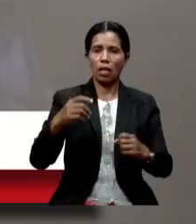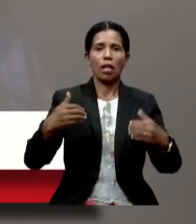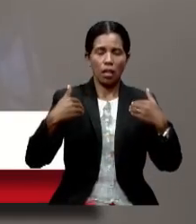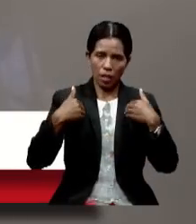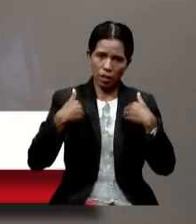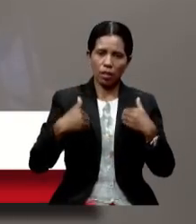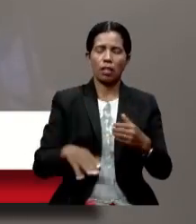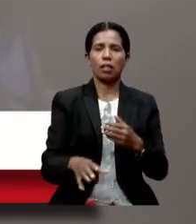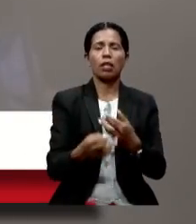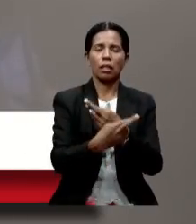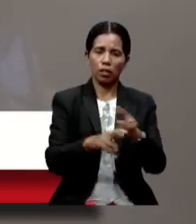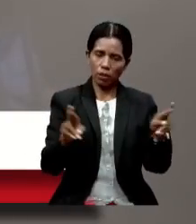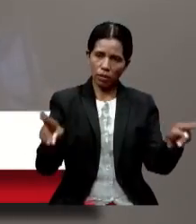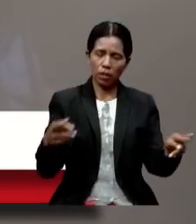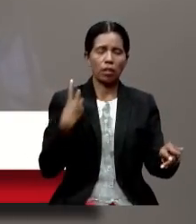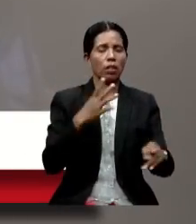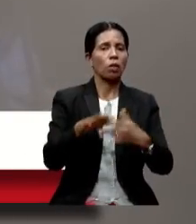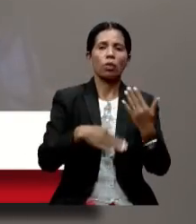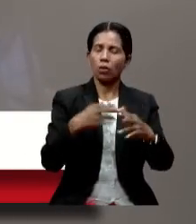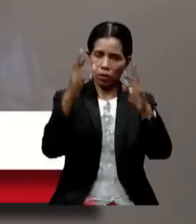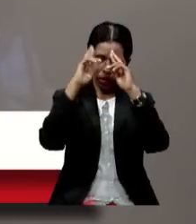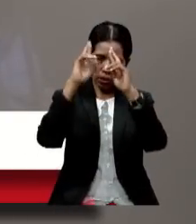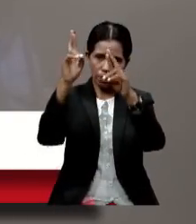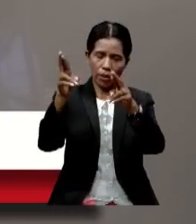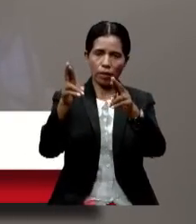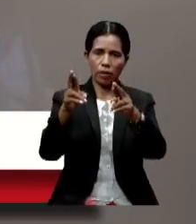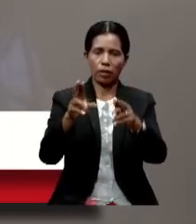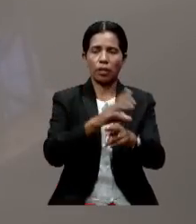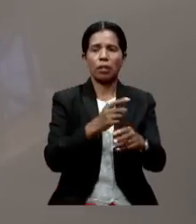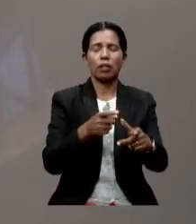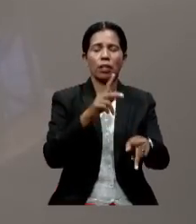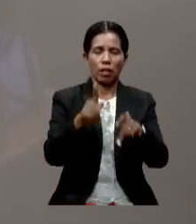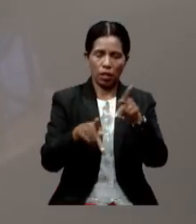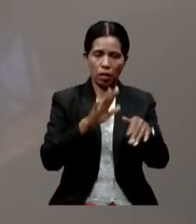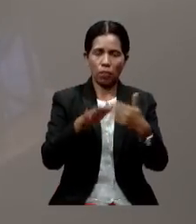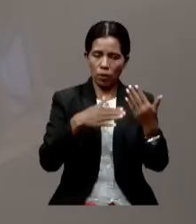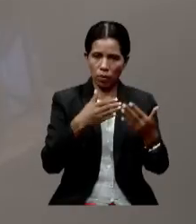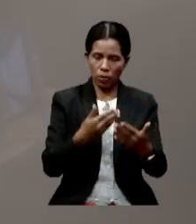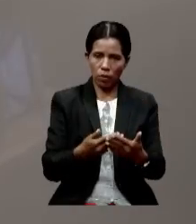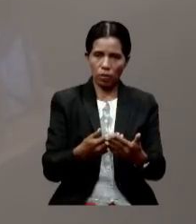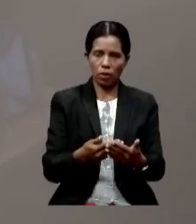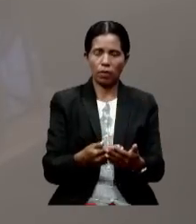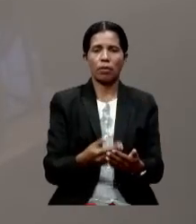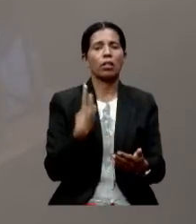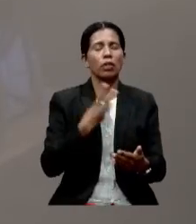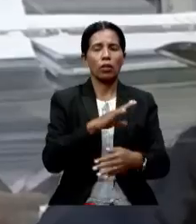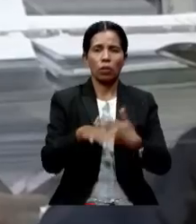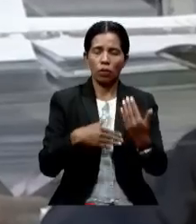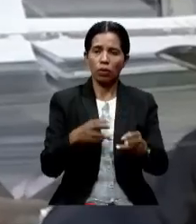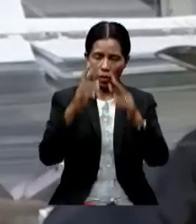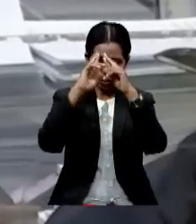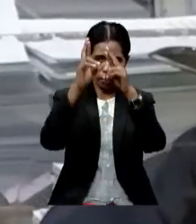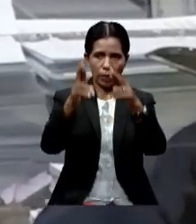resultado democrático, o todo respeito, a voz do povo, a voz de Deus, o todo respeito.